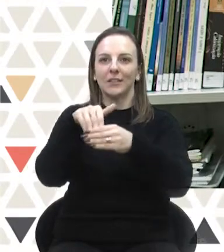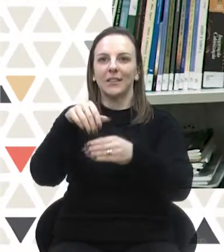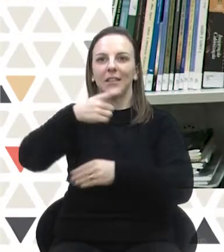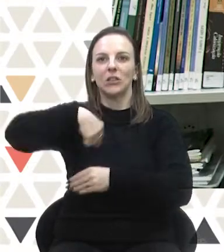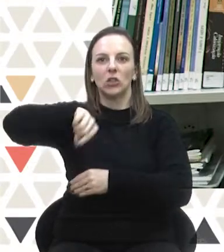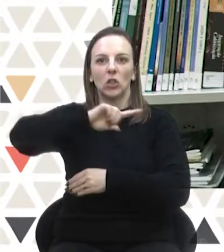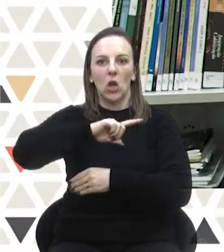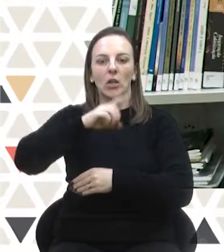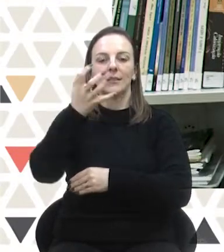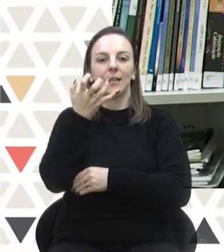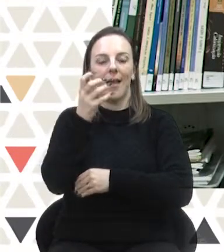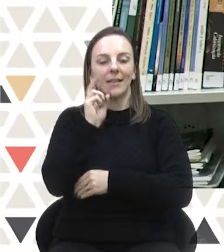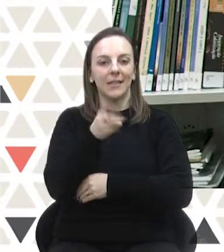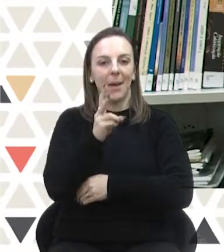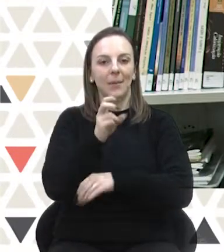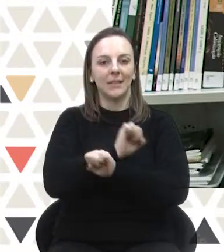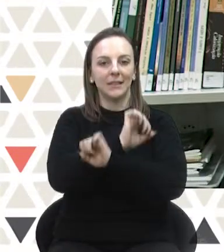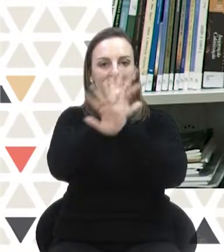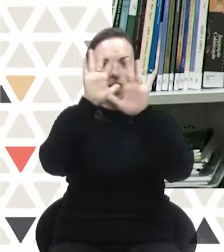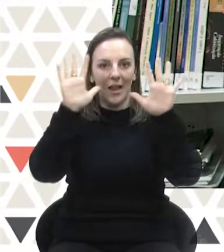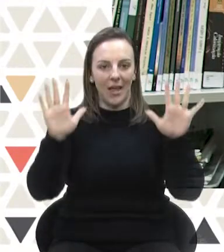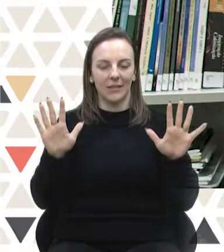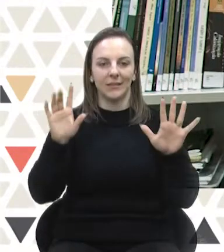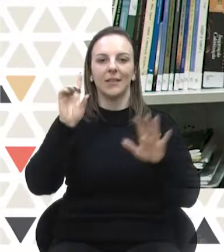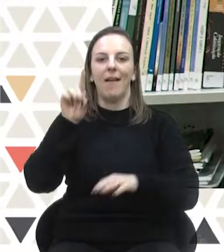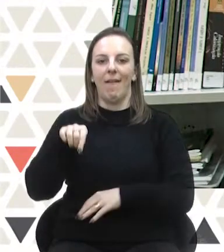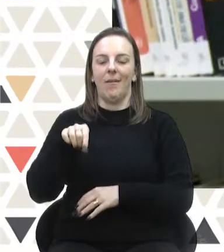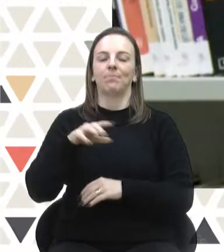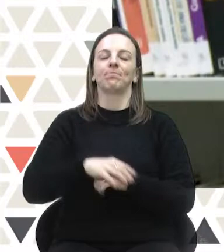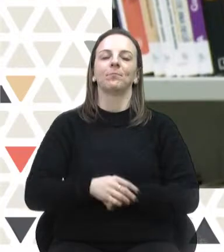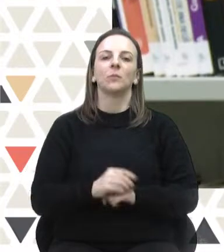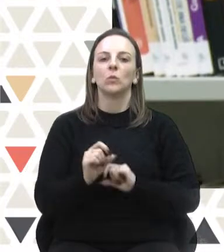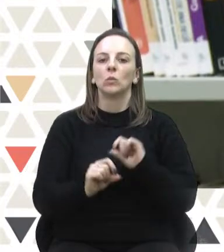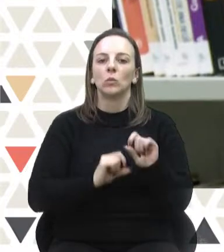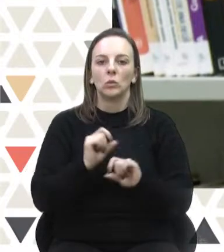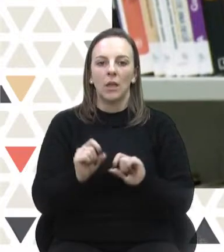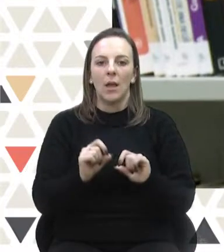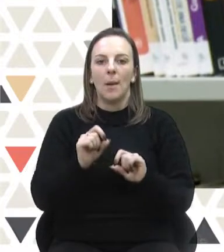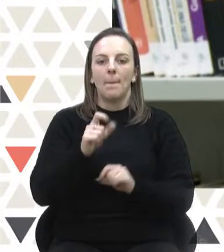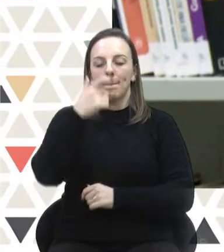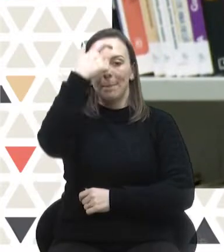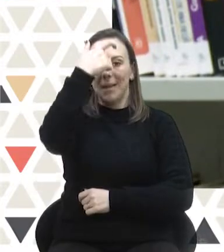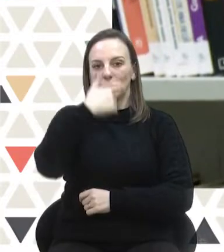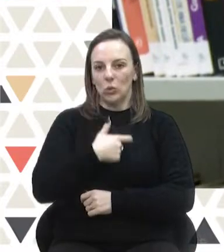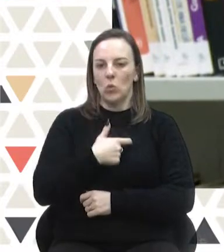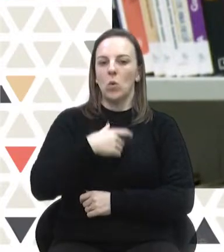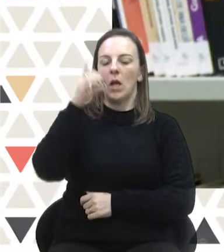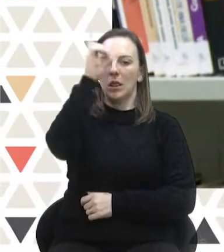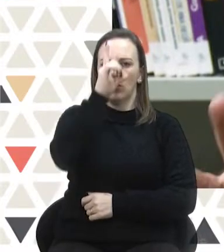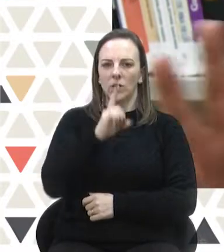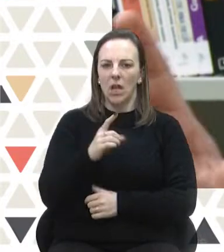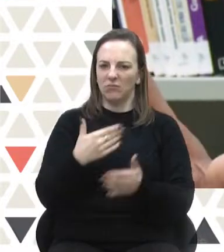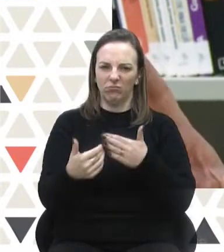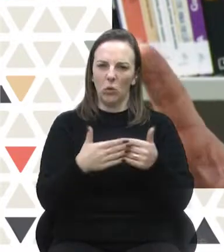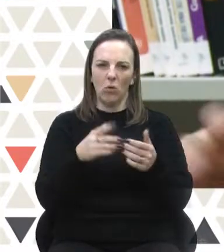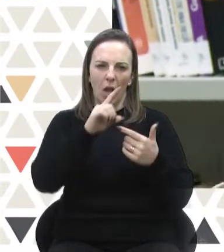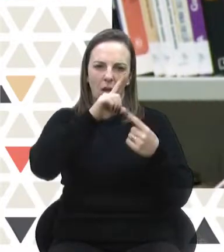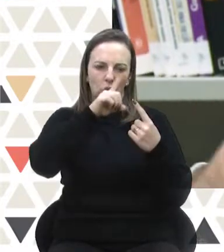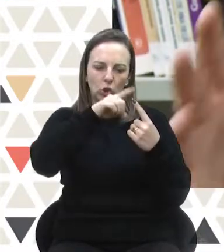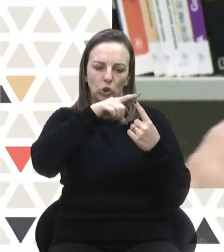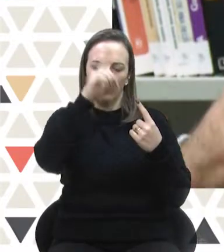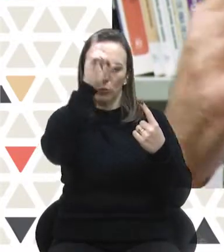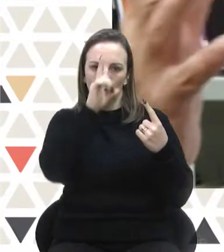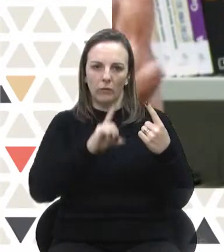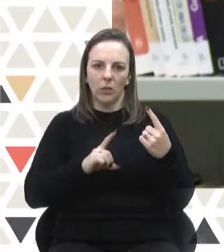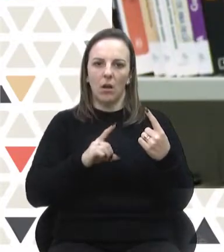eleitorais nós nos dedicamos a esclarecer, é que o deficiente, o eleitor ou eleitora deficiente, com qualquer deficiência,